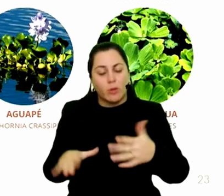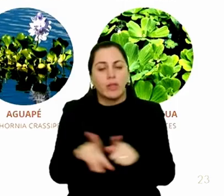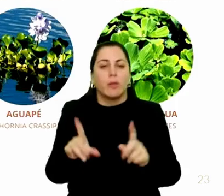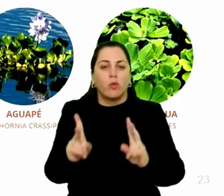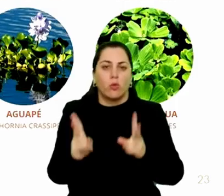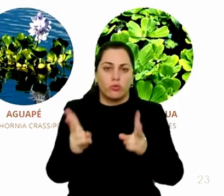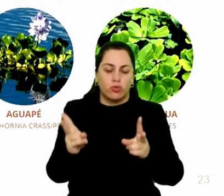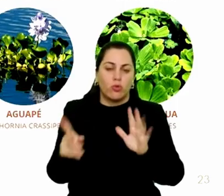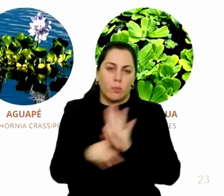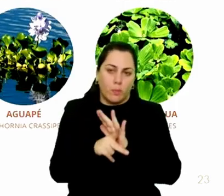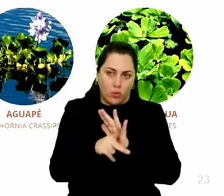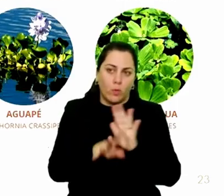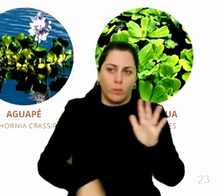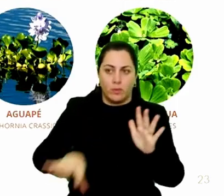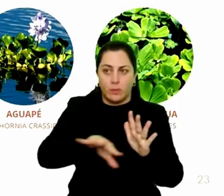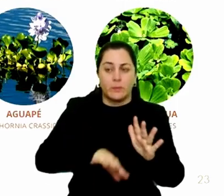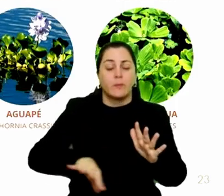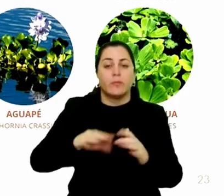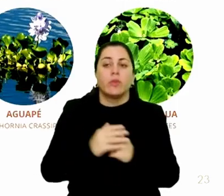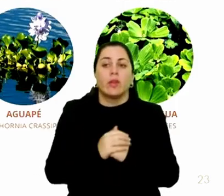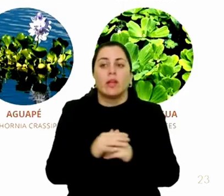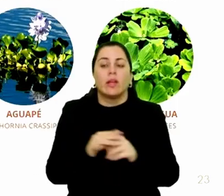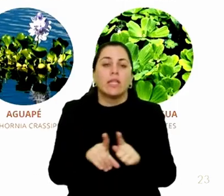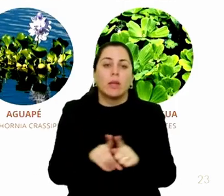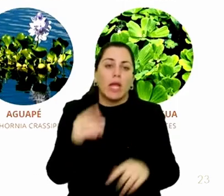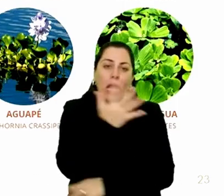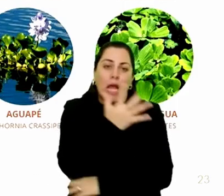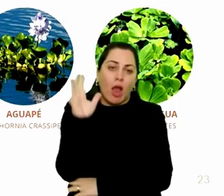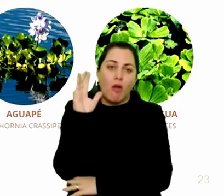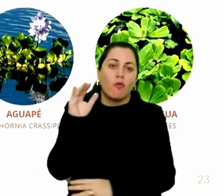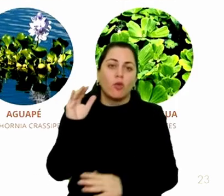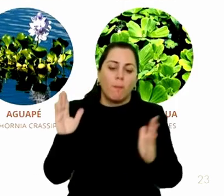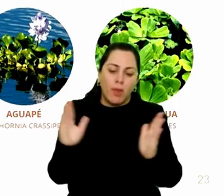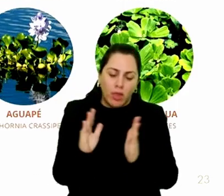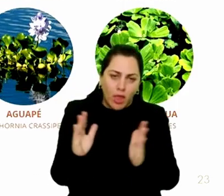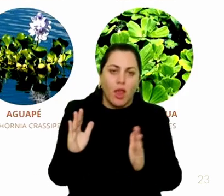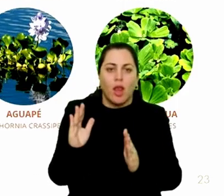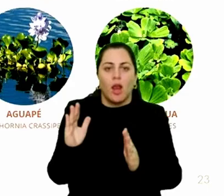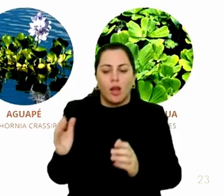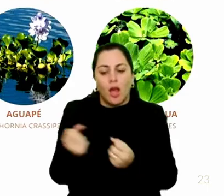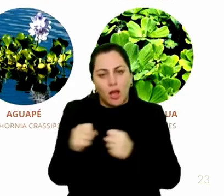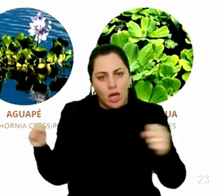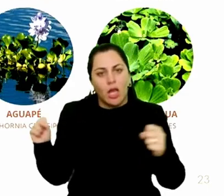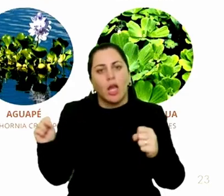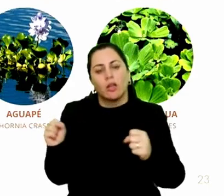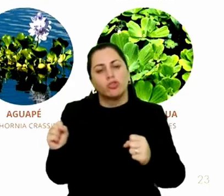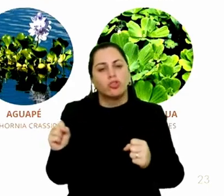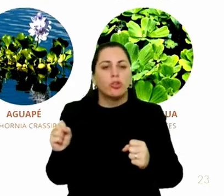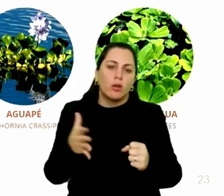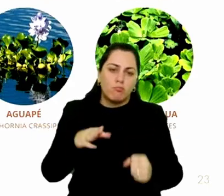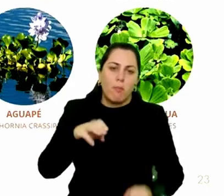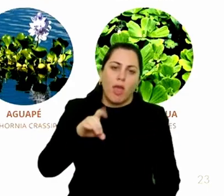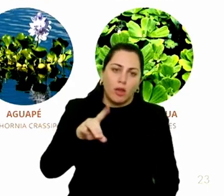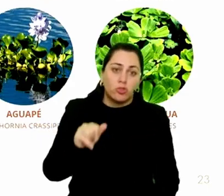essa mata nativa aqui que a gente tem, e proposto árvores tanto de pequeno, médio e grande porte, além de